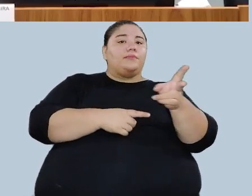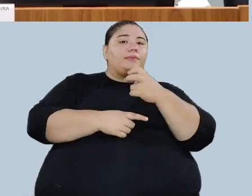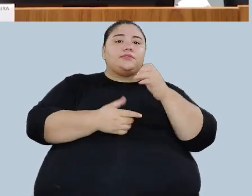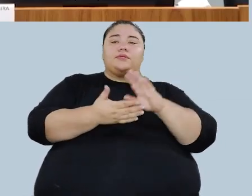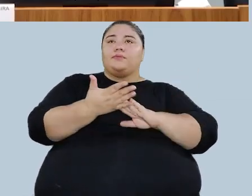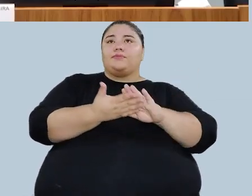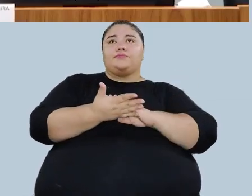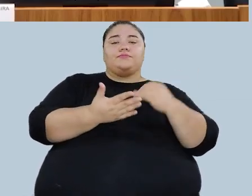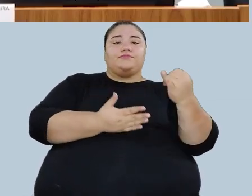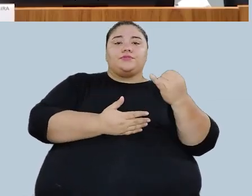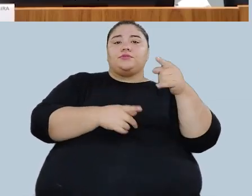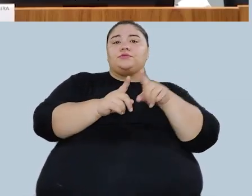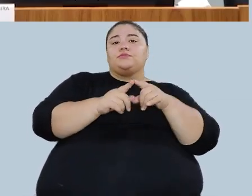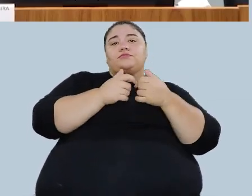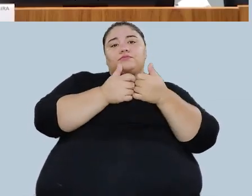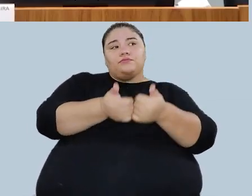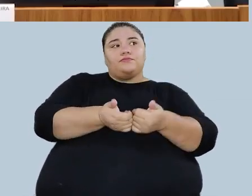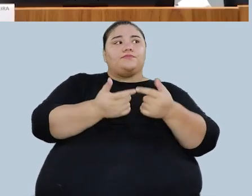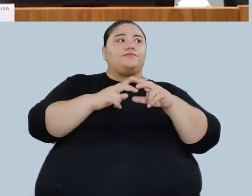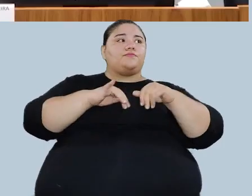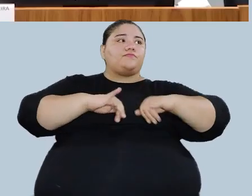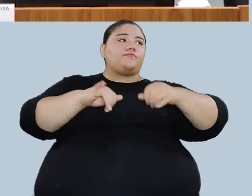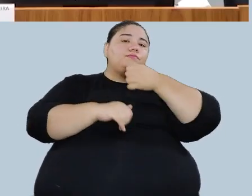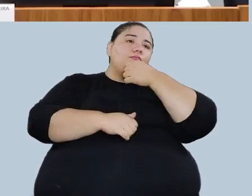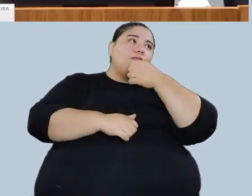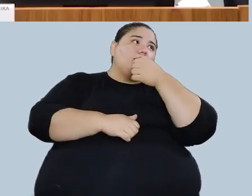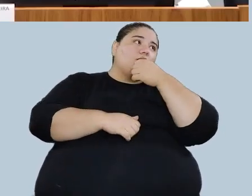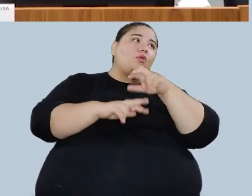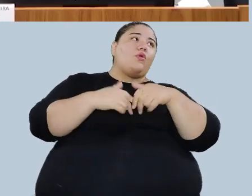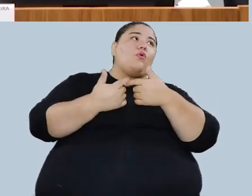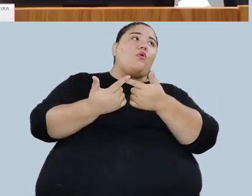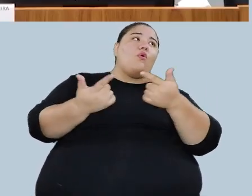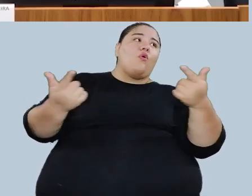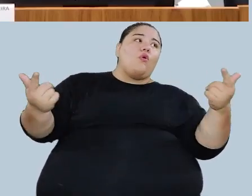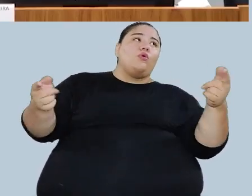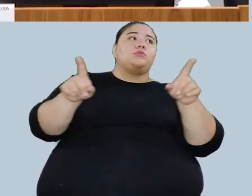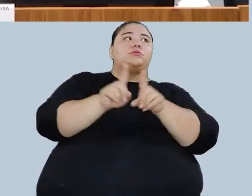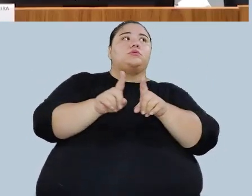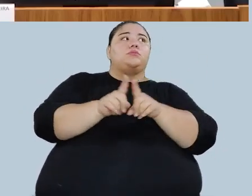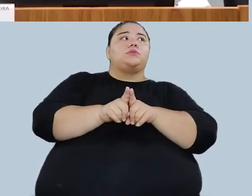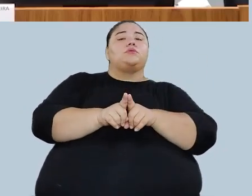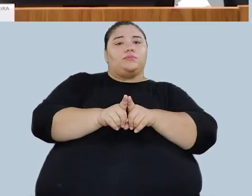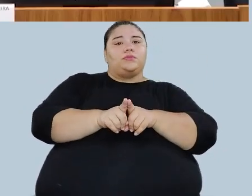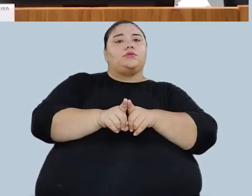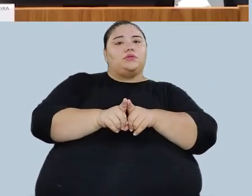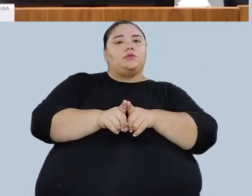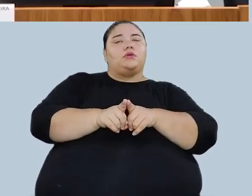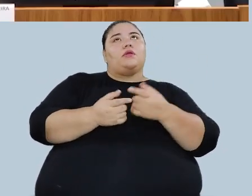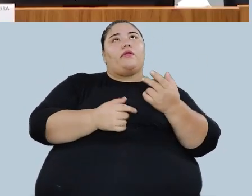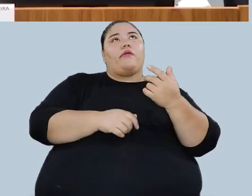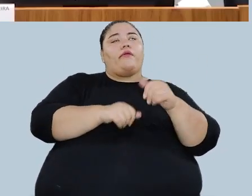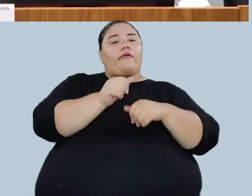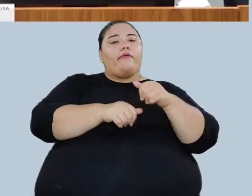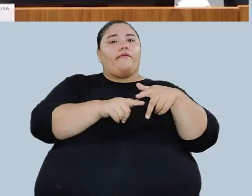percebe essa importância também levada a cabo pela imprensa ou por outros que se dedicam à reforma